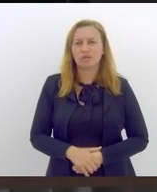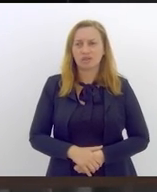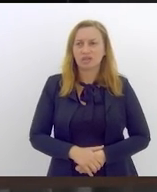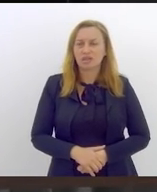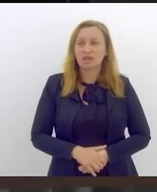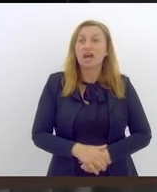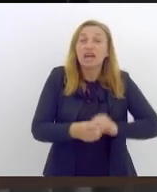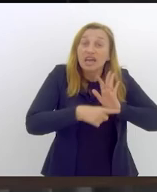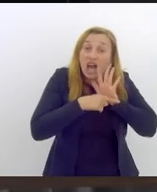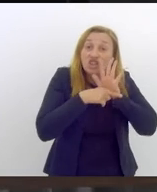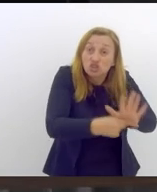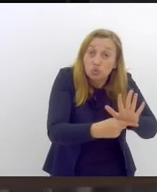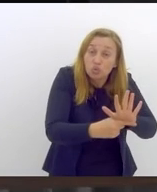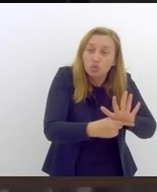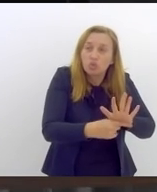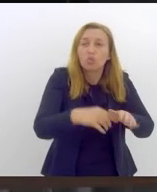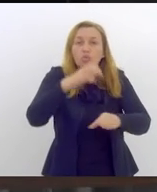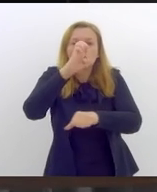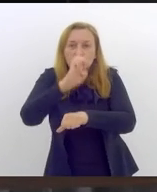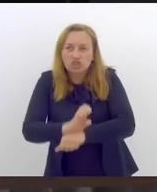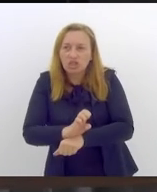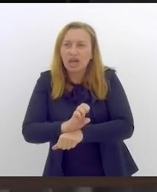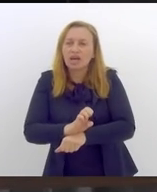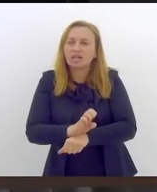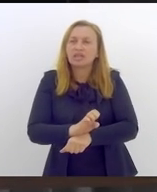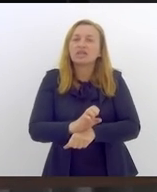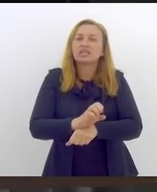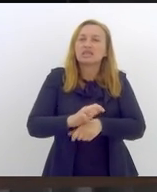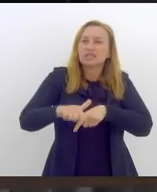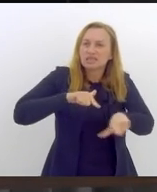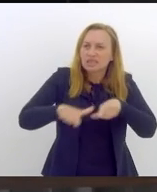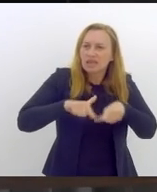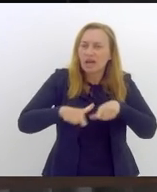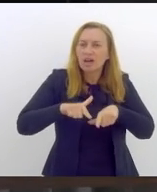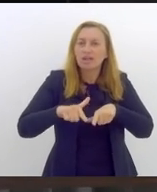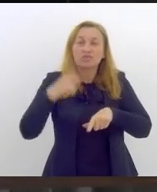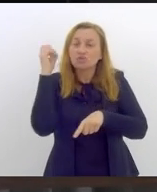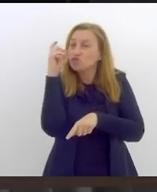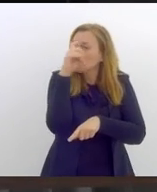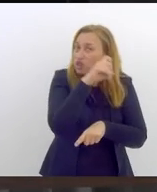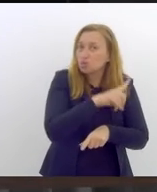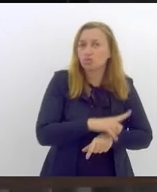que ajudam o estado nesta missão dificílima